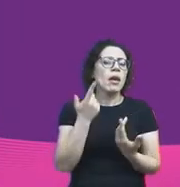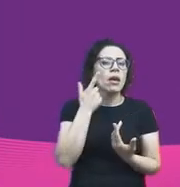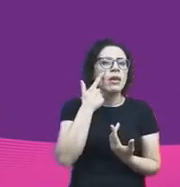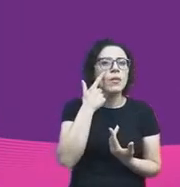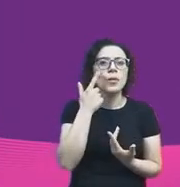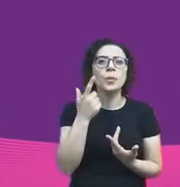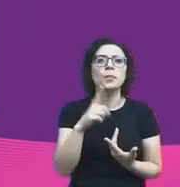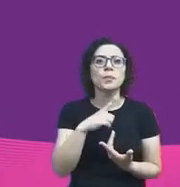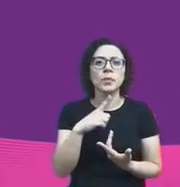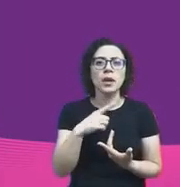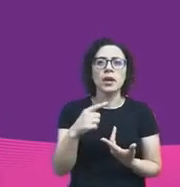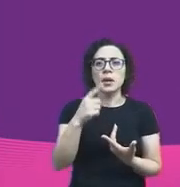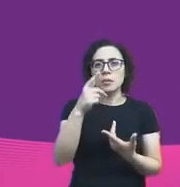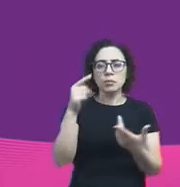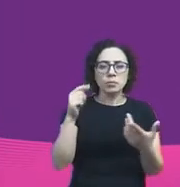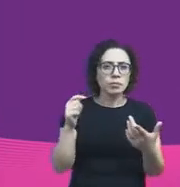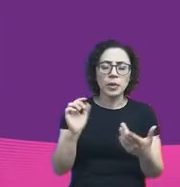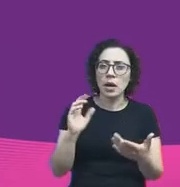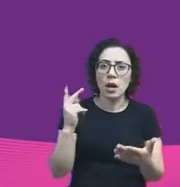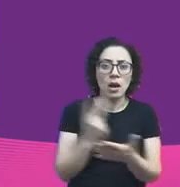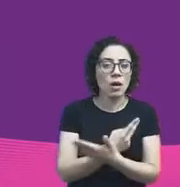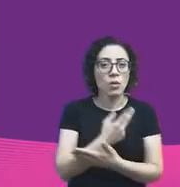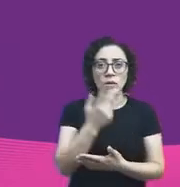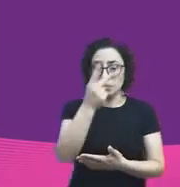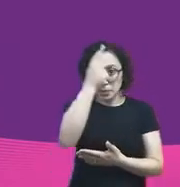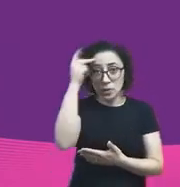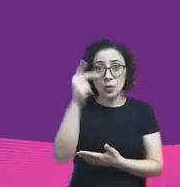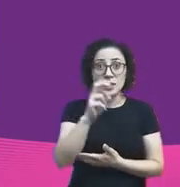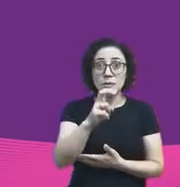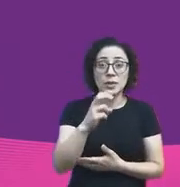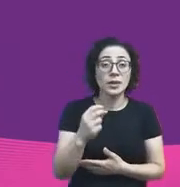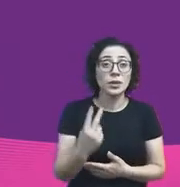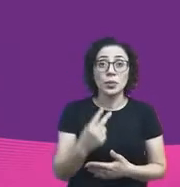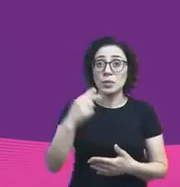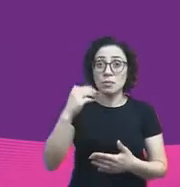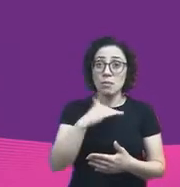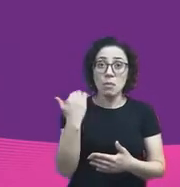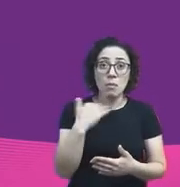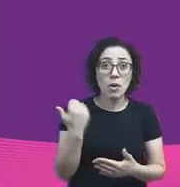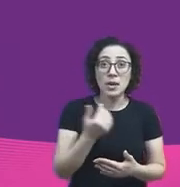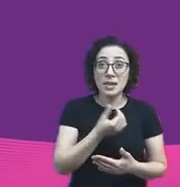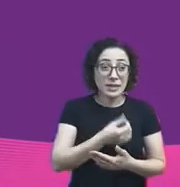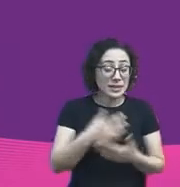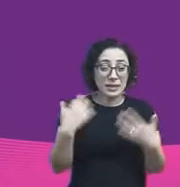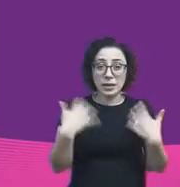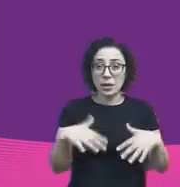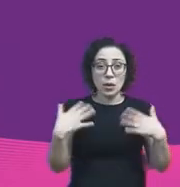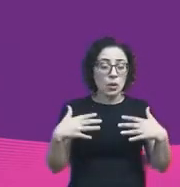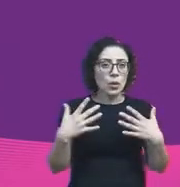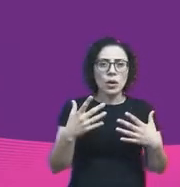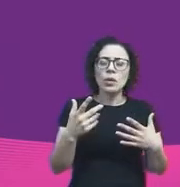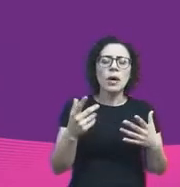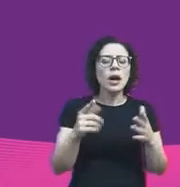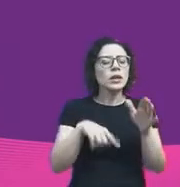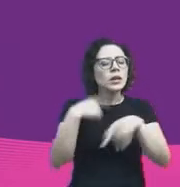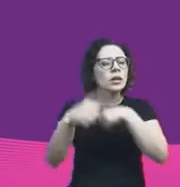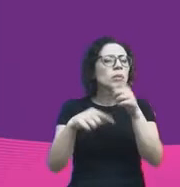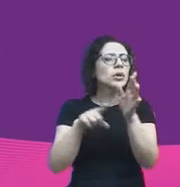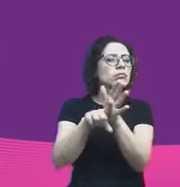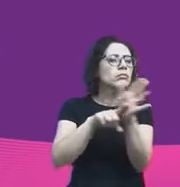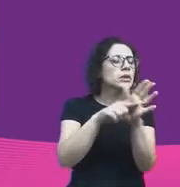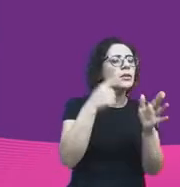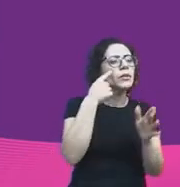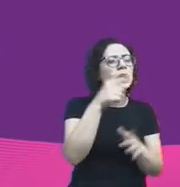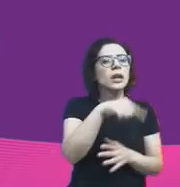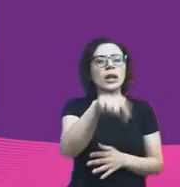52 pessoas sobrevivem, 6 morrem, e 5 anos depois, em 2012, eles fazem uma pesquisa com esses sobreviventes, e o que eles se lembram